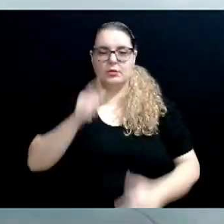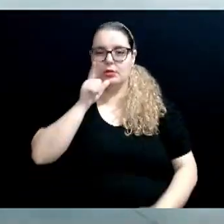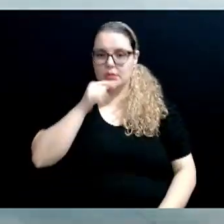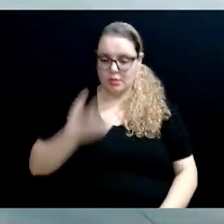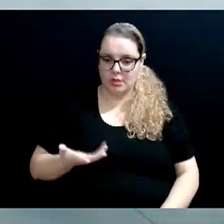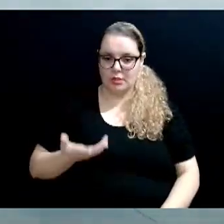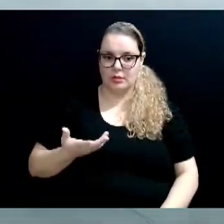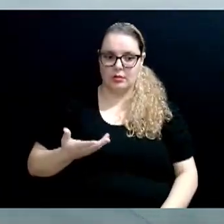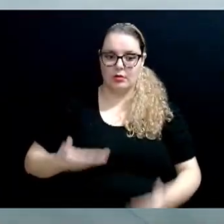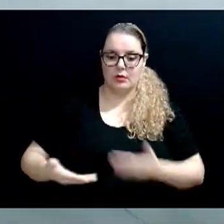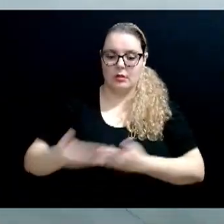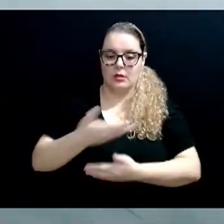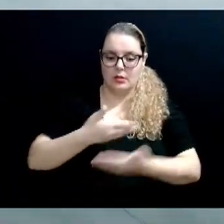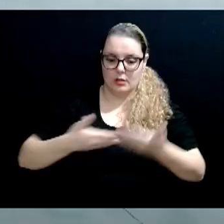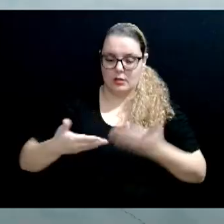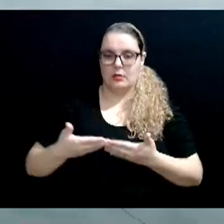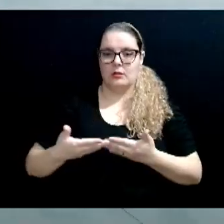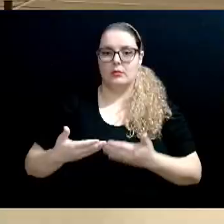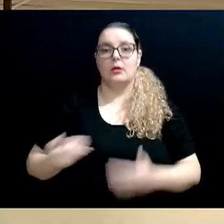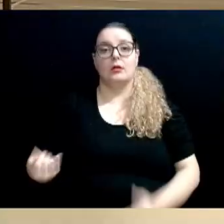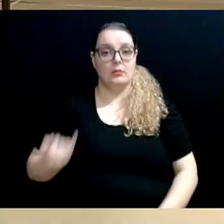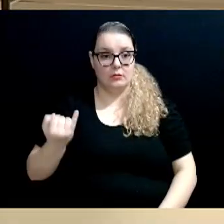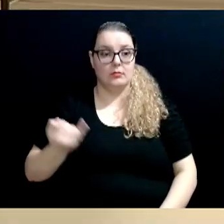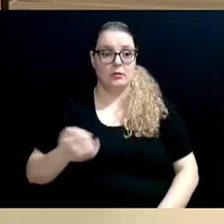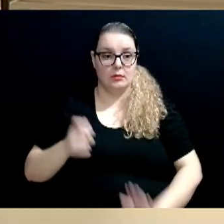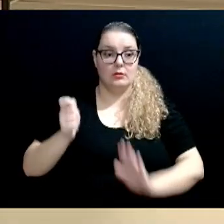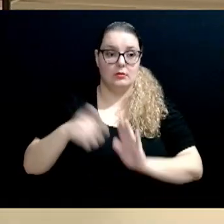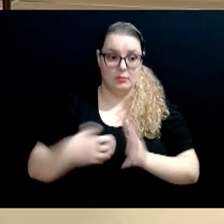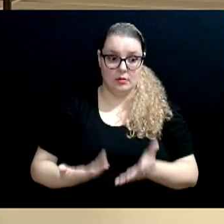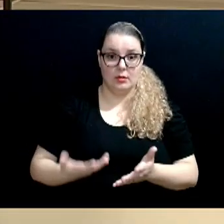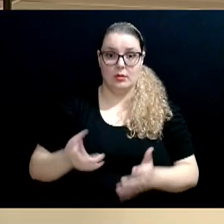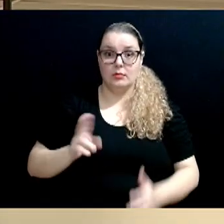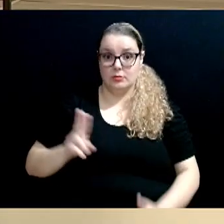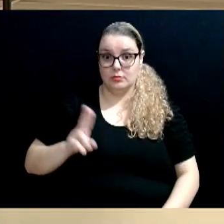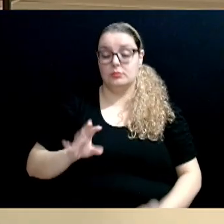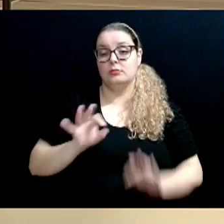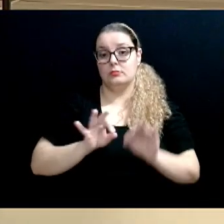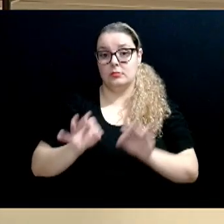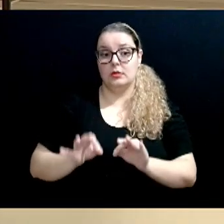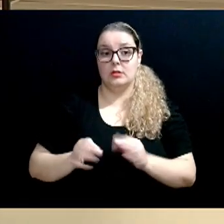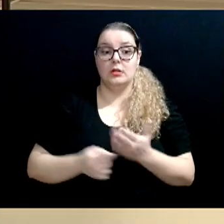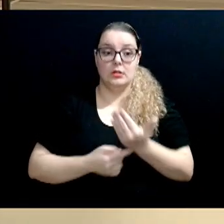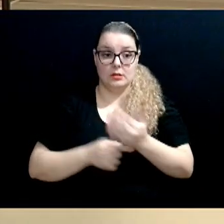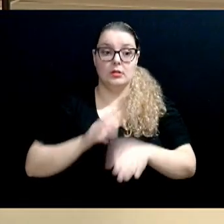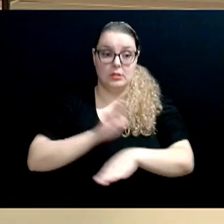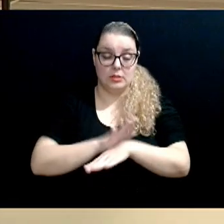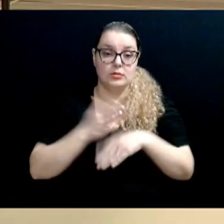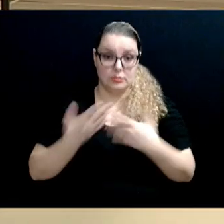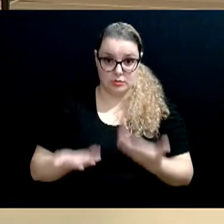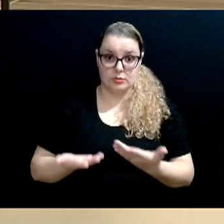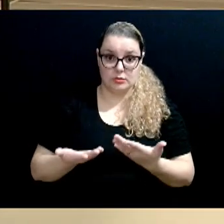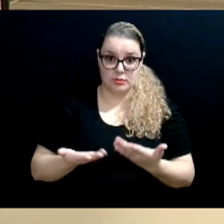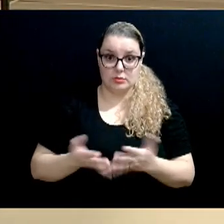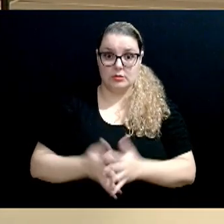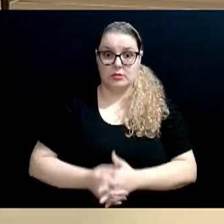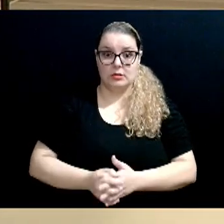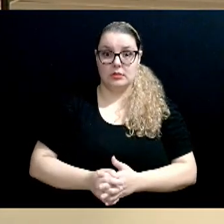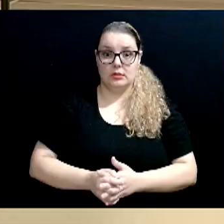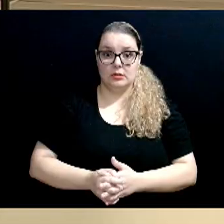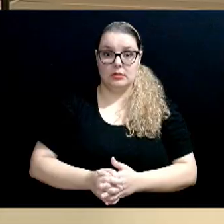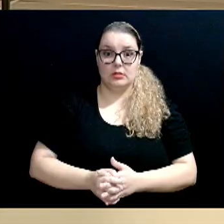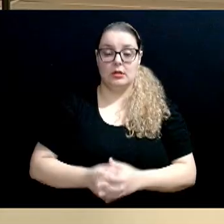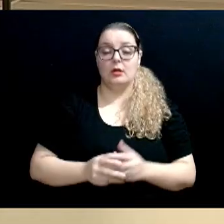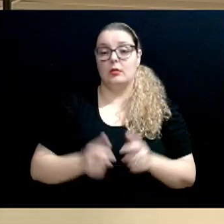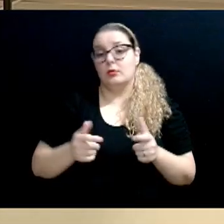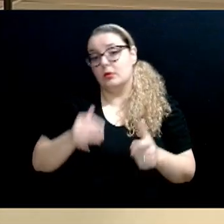é fundamental para executar as ações do plano, e a tecnologia ajuda muito nisso. Então, um grande exemplo que nós temos aqui é a